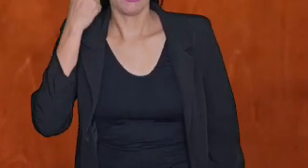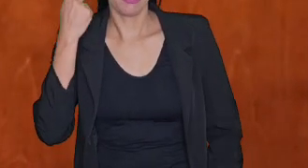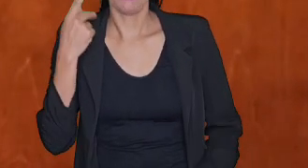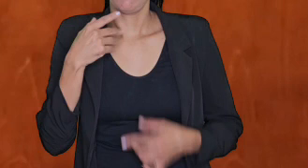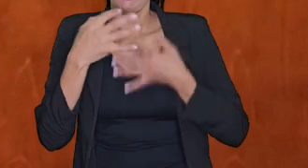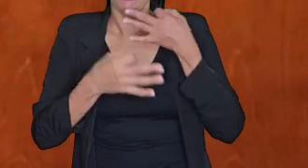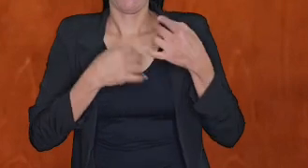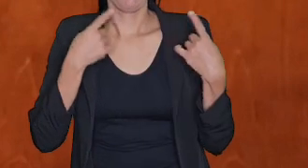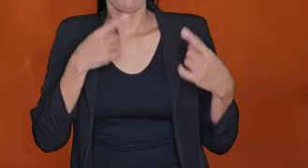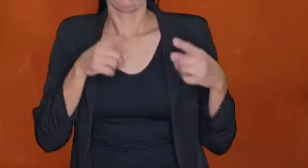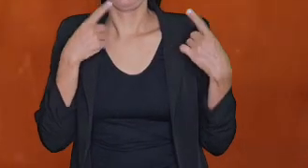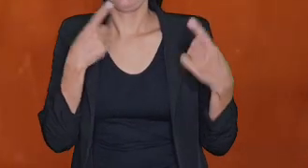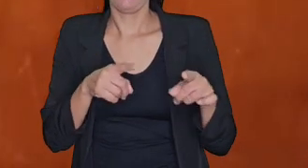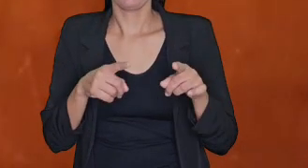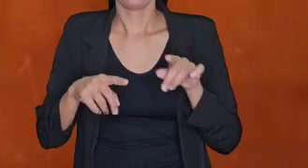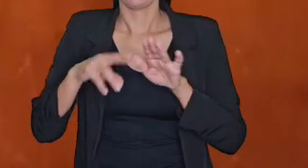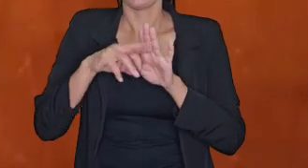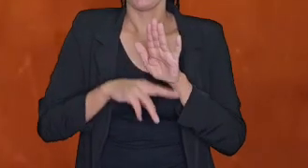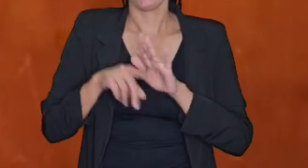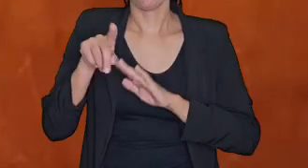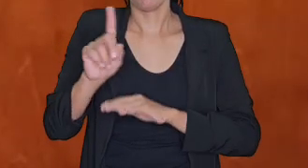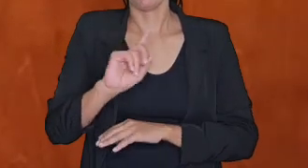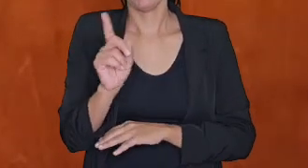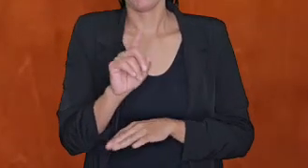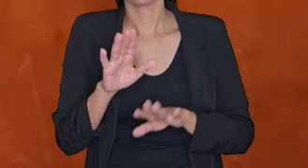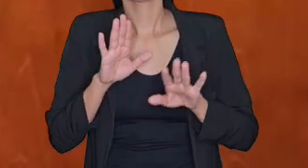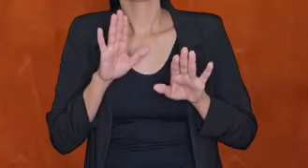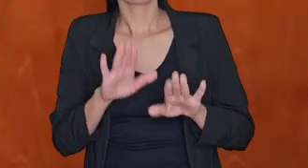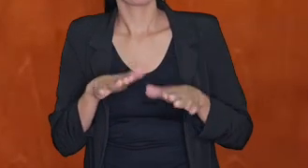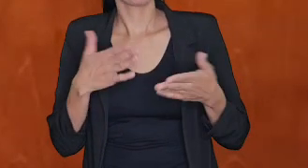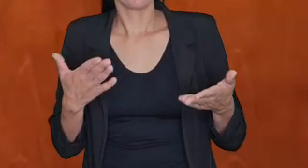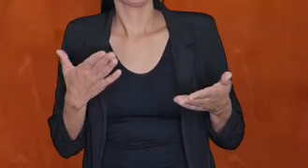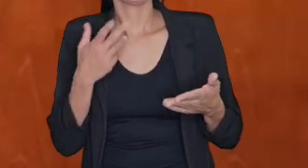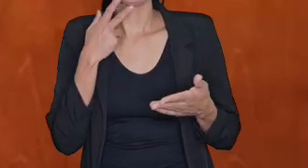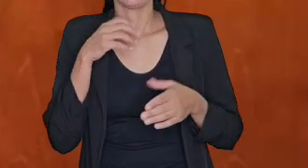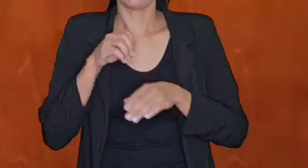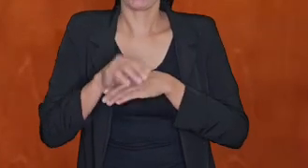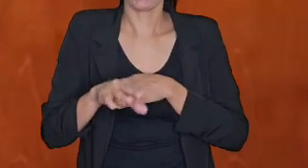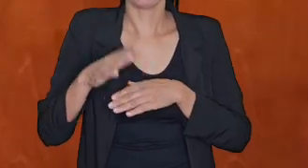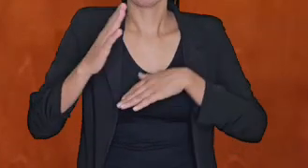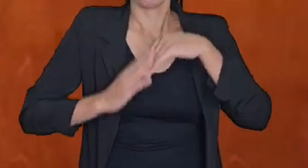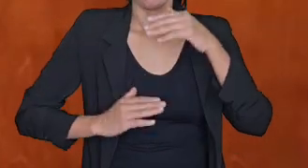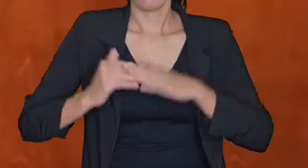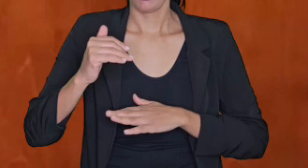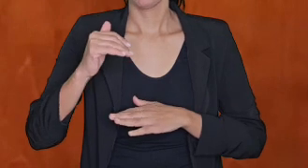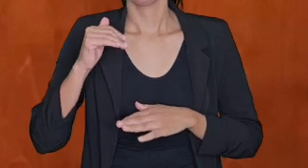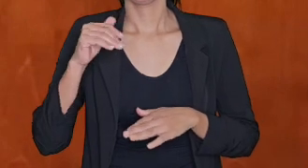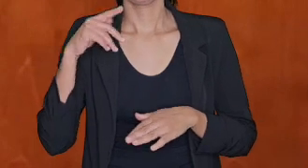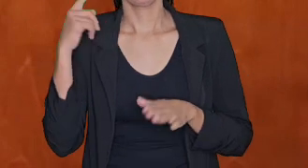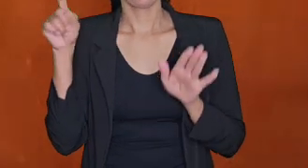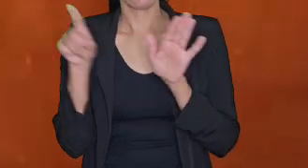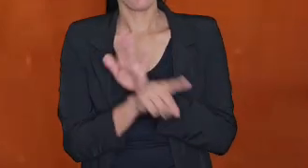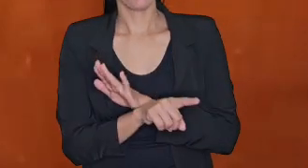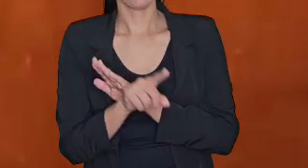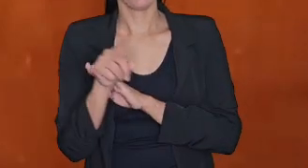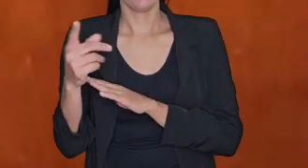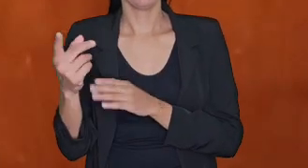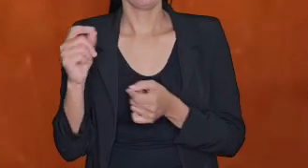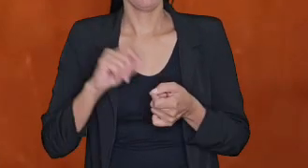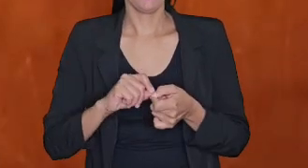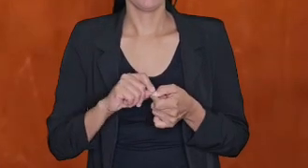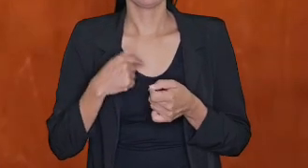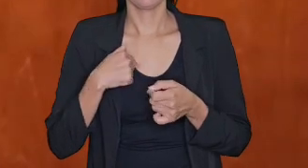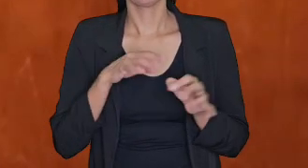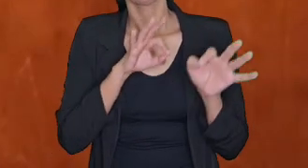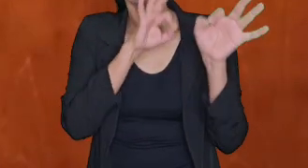Paulo, vou ousar a não criticar as normas da Corregedoria, não. Mas só queria passar uma questão